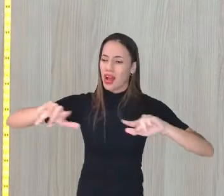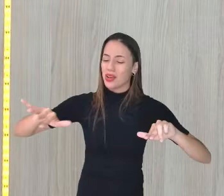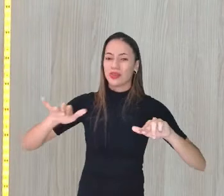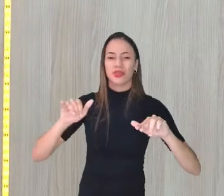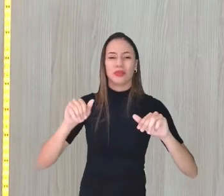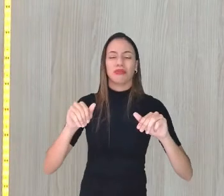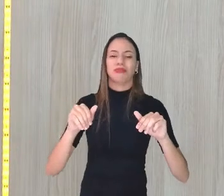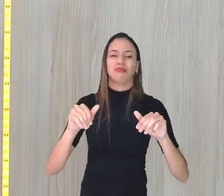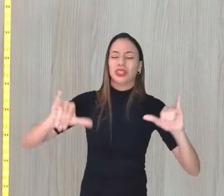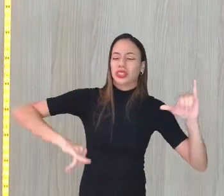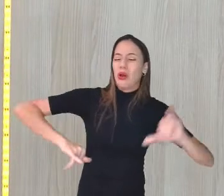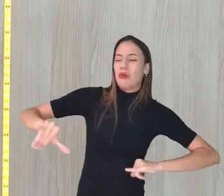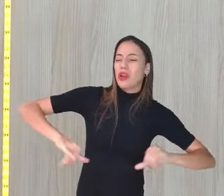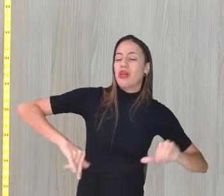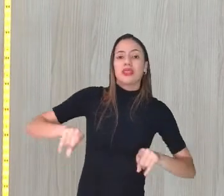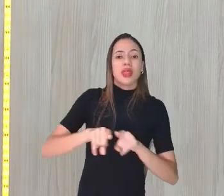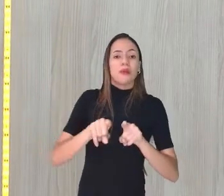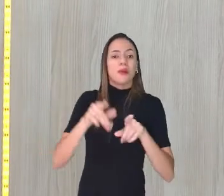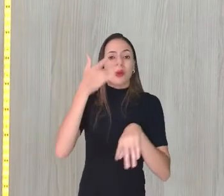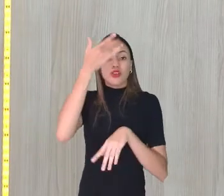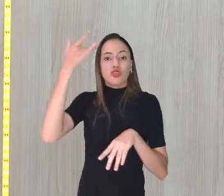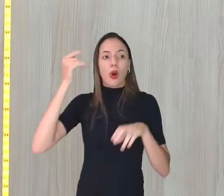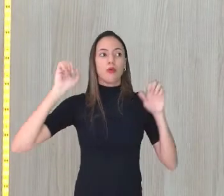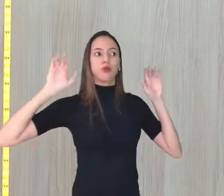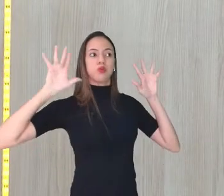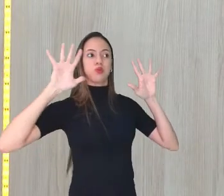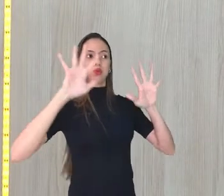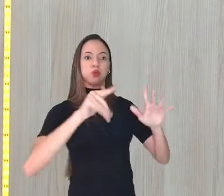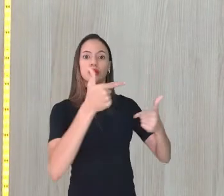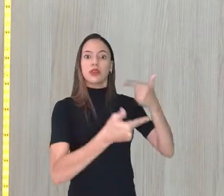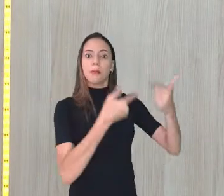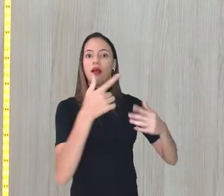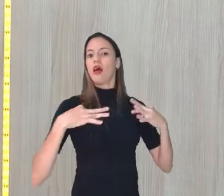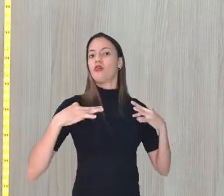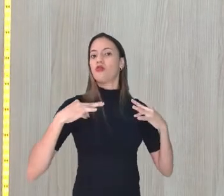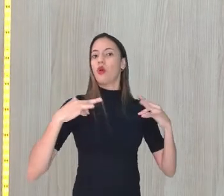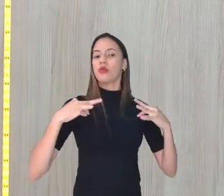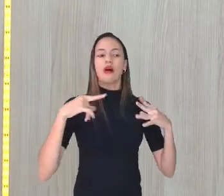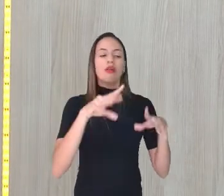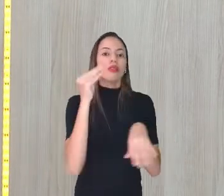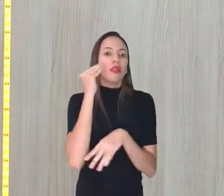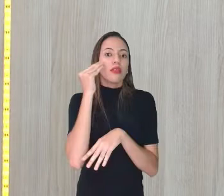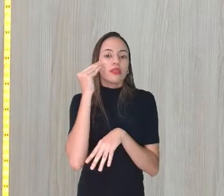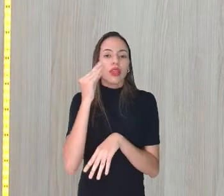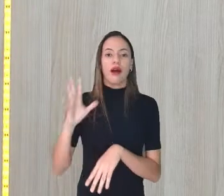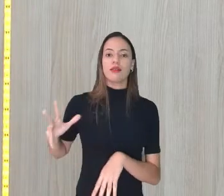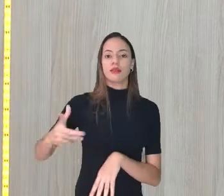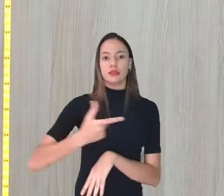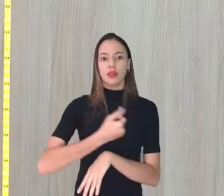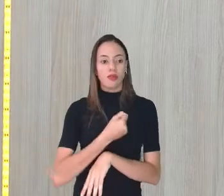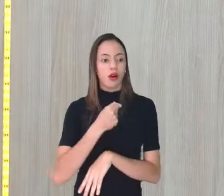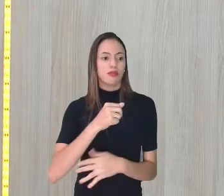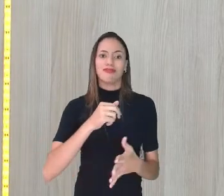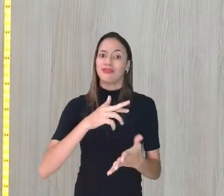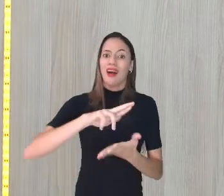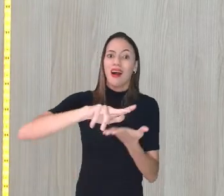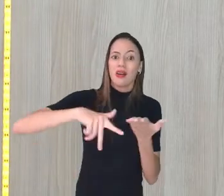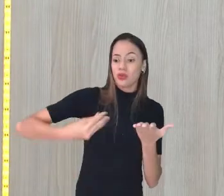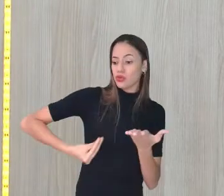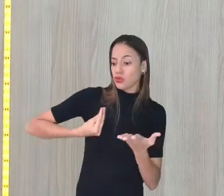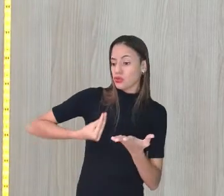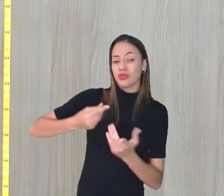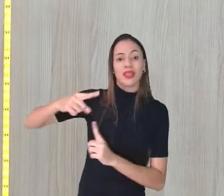trabalhar lá voluntariamente, né, para poder salvar algumas espécies, bichos, várias imagens